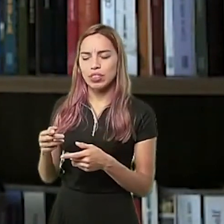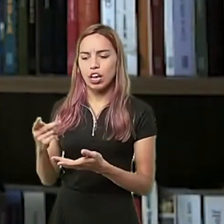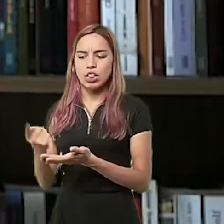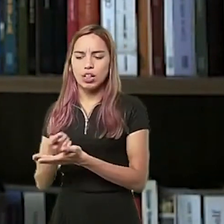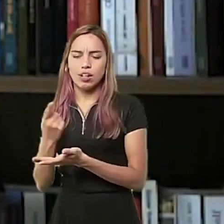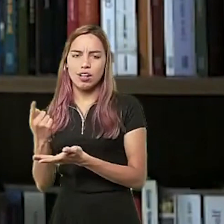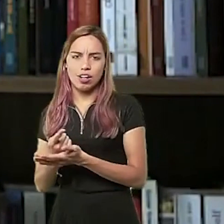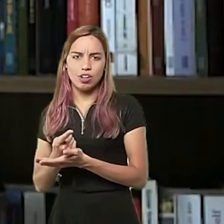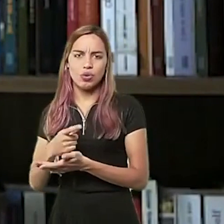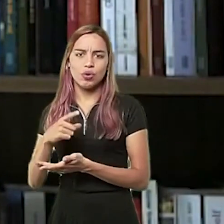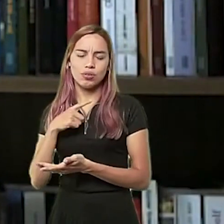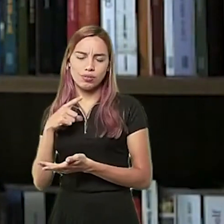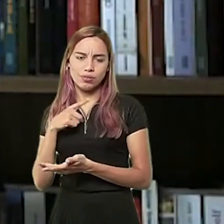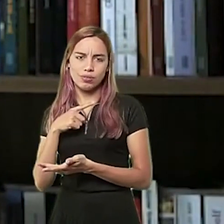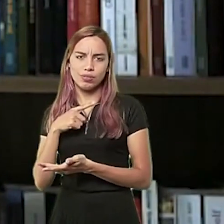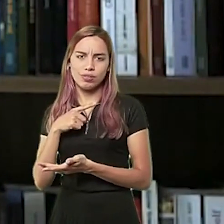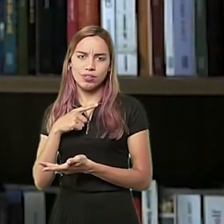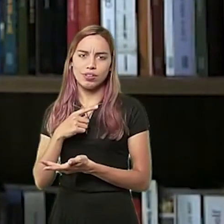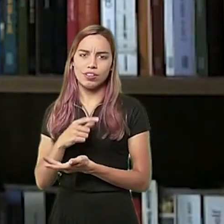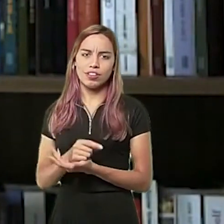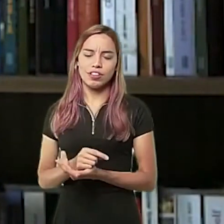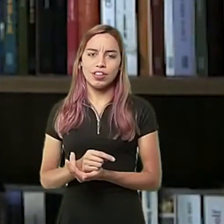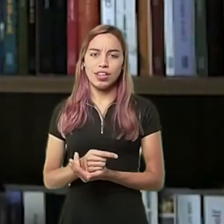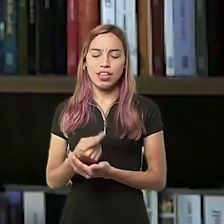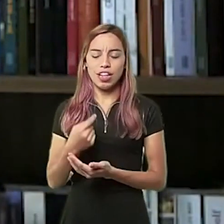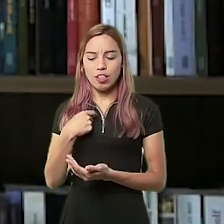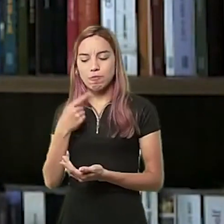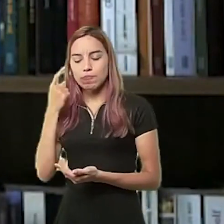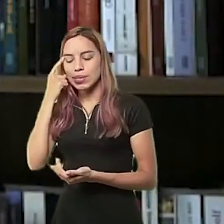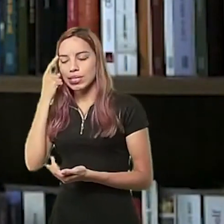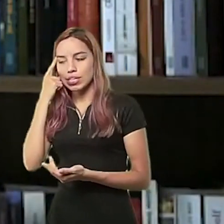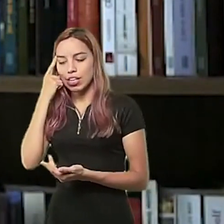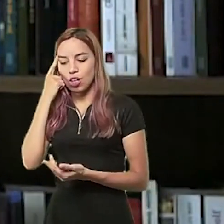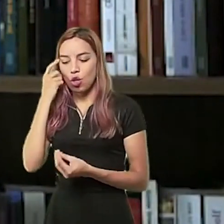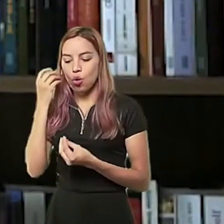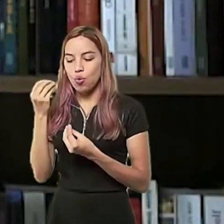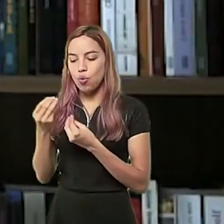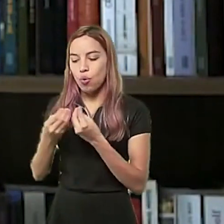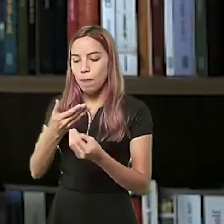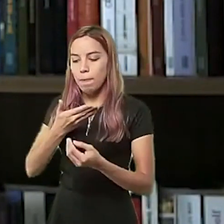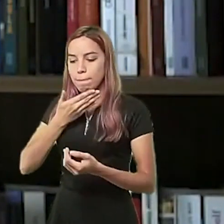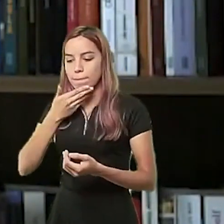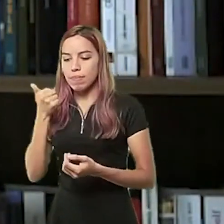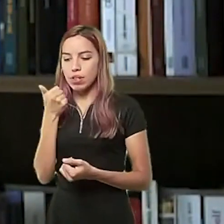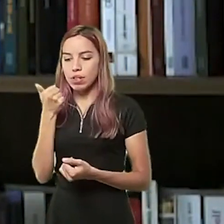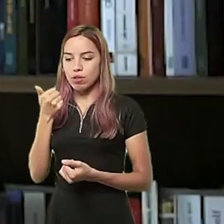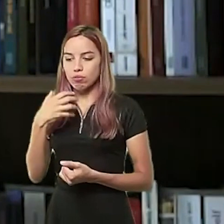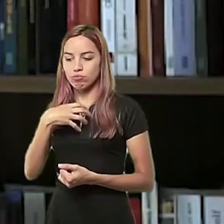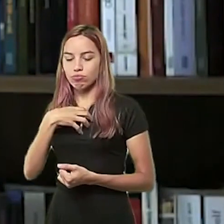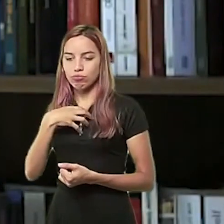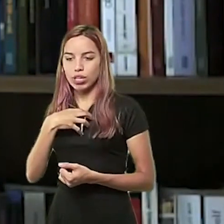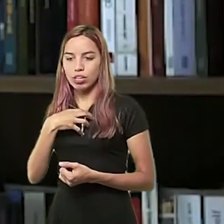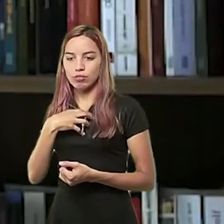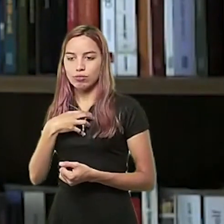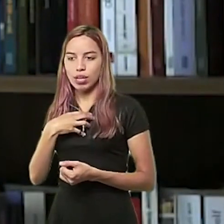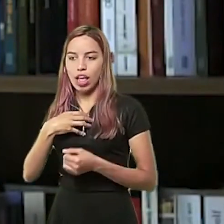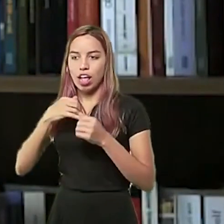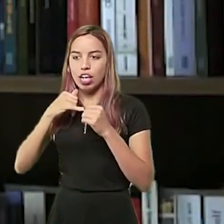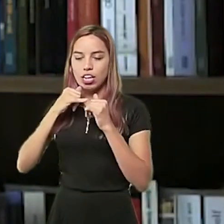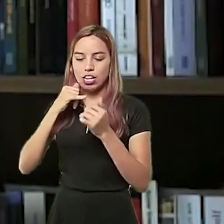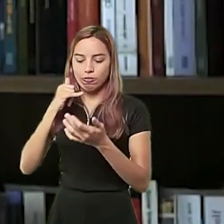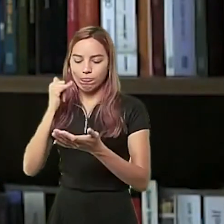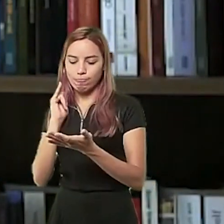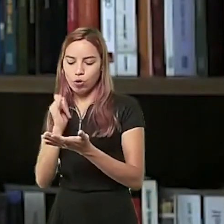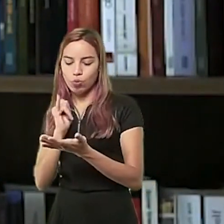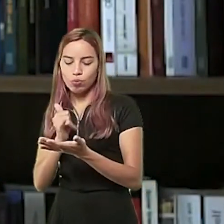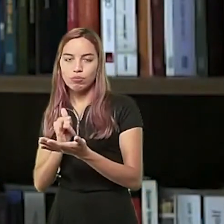a partir da história que eu queria contar, qual a melhor maneira de narrar aquela história, né? E eu lembro que a história